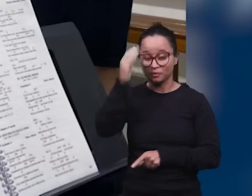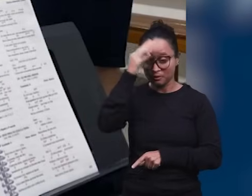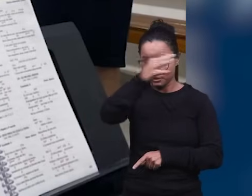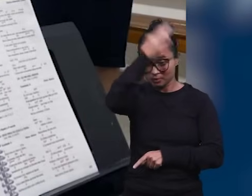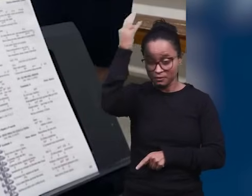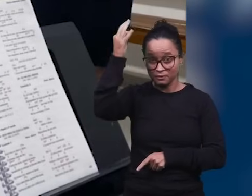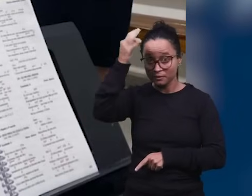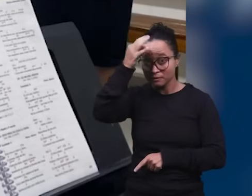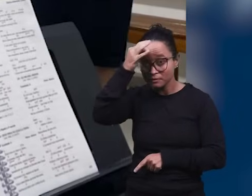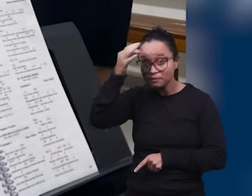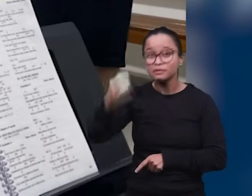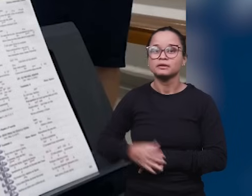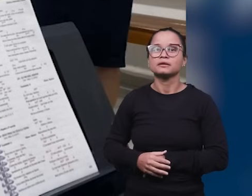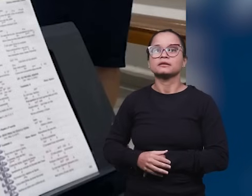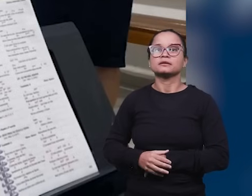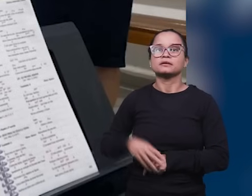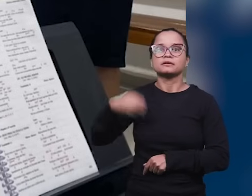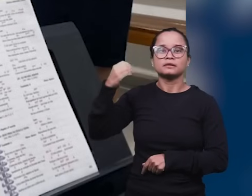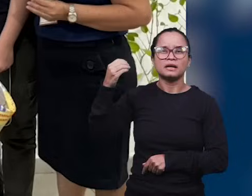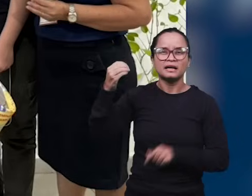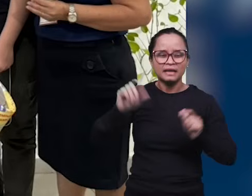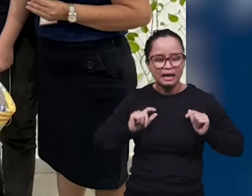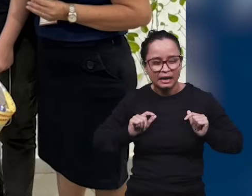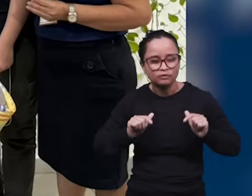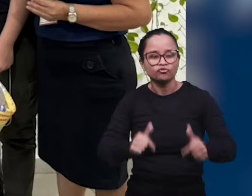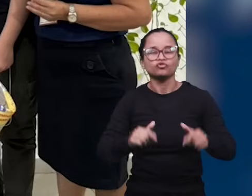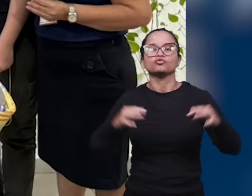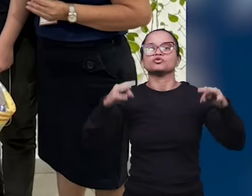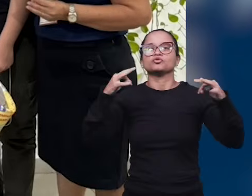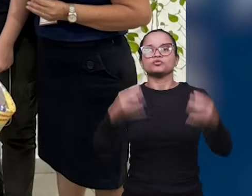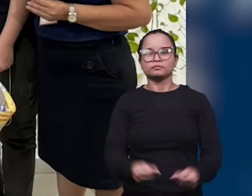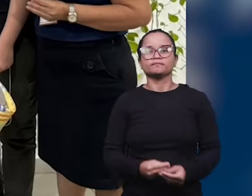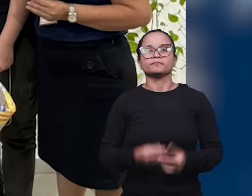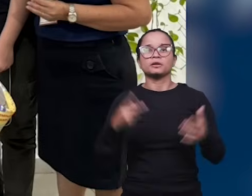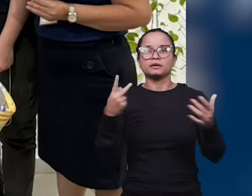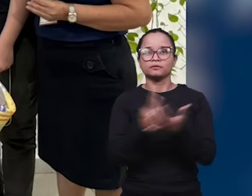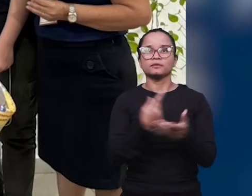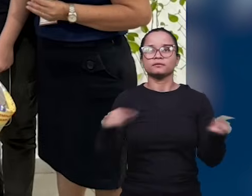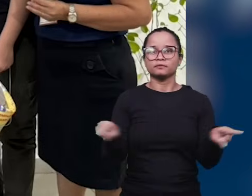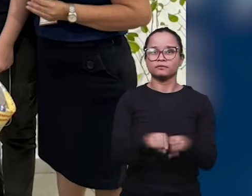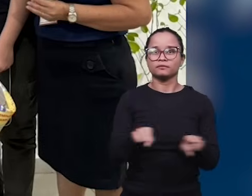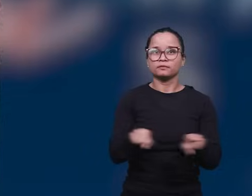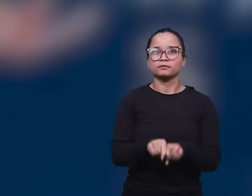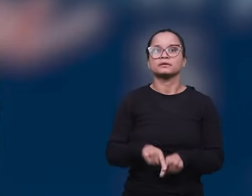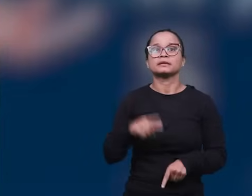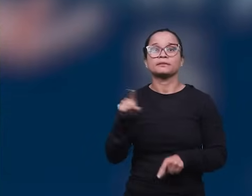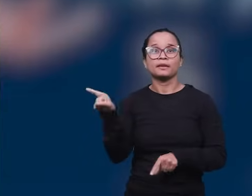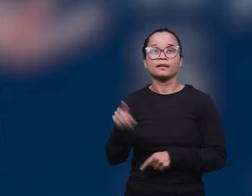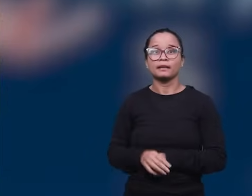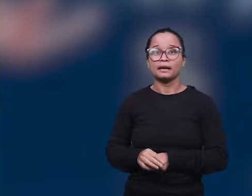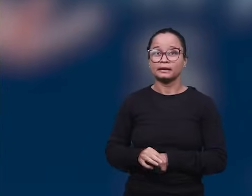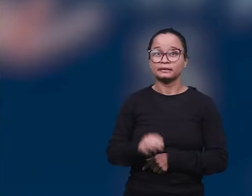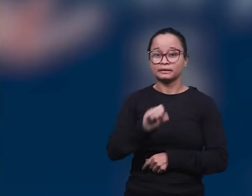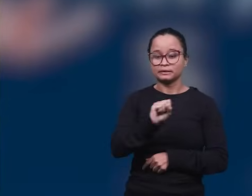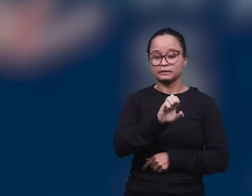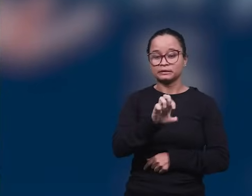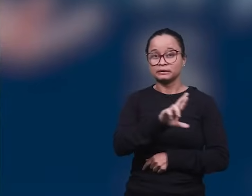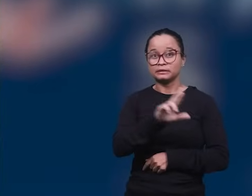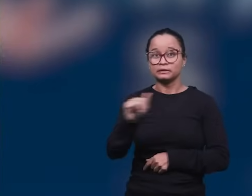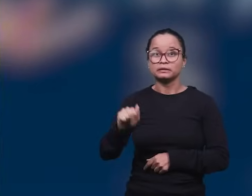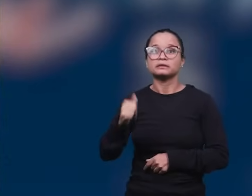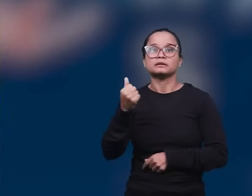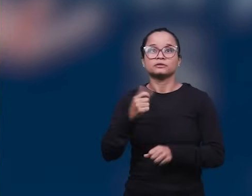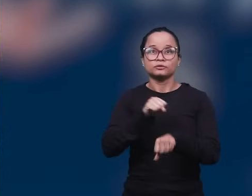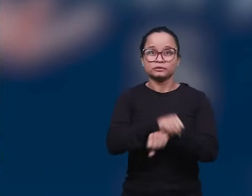da voz do Espírito Santo guiando todas as ações naquele momento. Aconteceu também em Tangará da Serra o